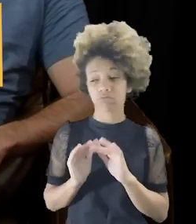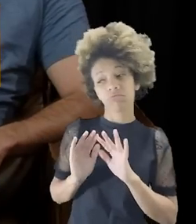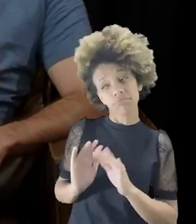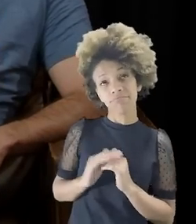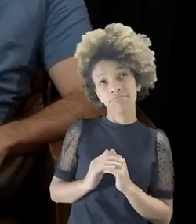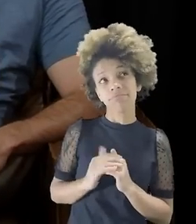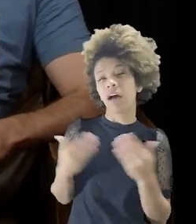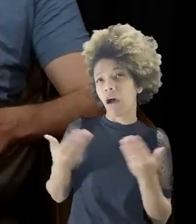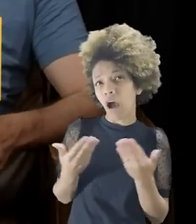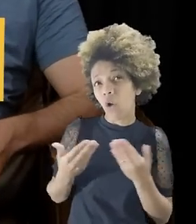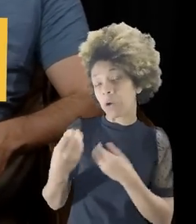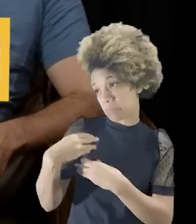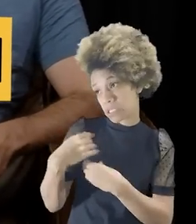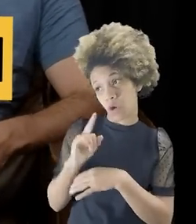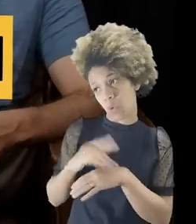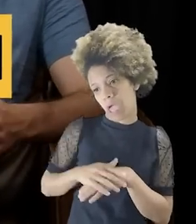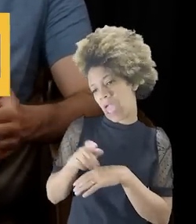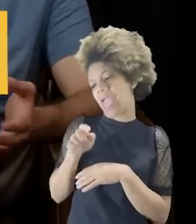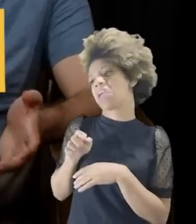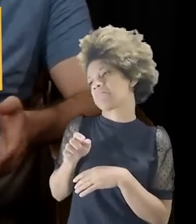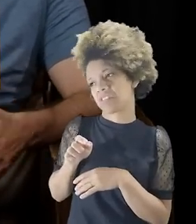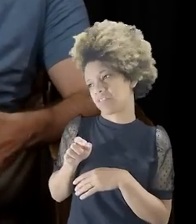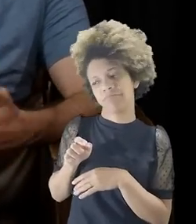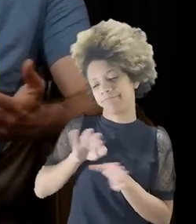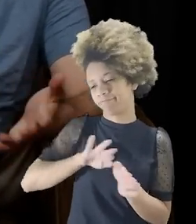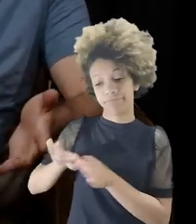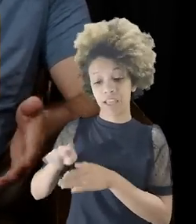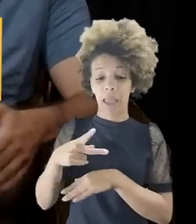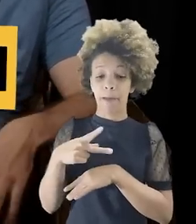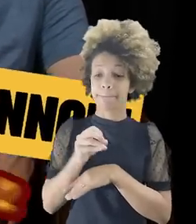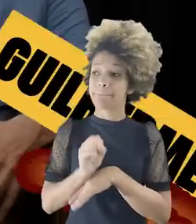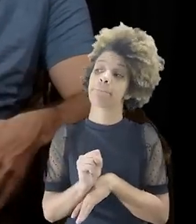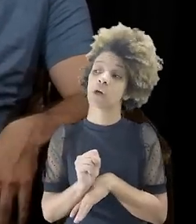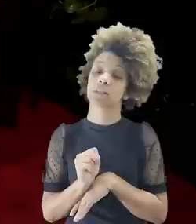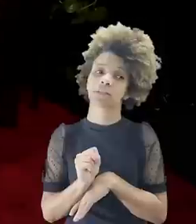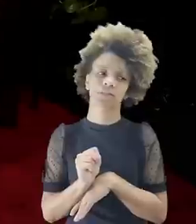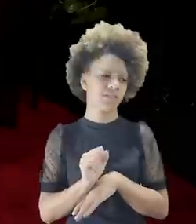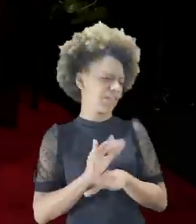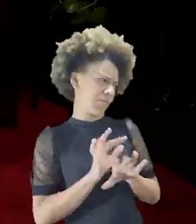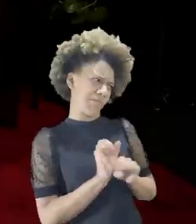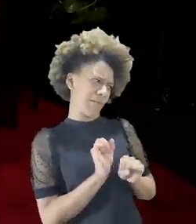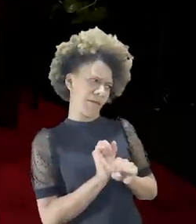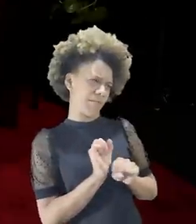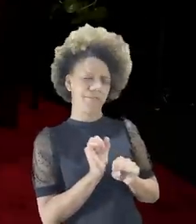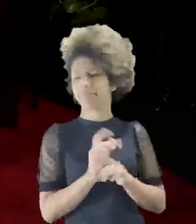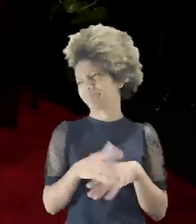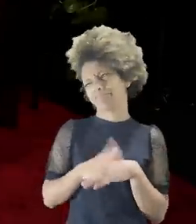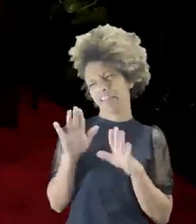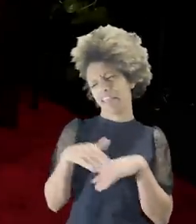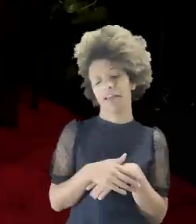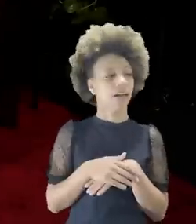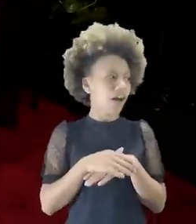agora me ensinaram que não é mais não tem que falar mais jogador não espera aí espera aí eu tô mandando